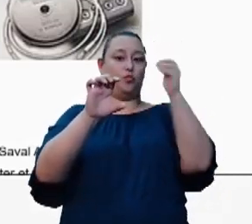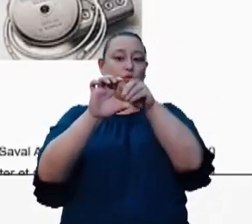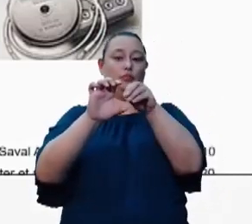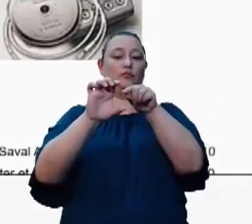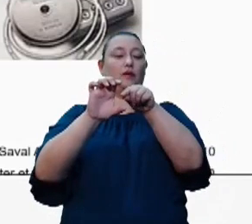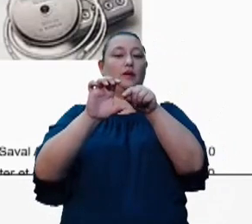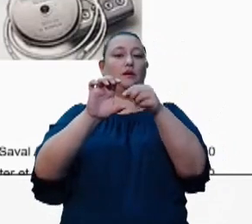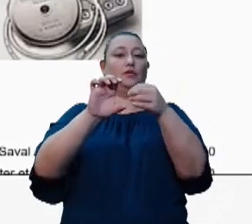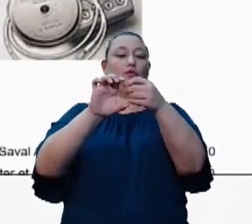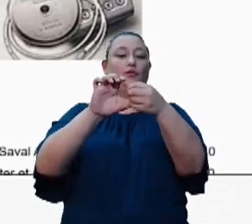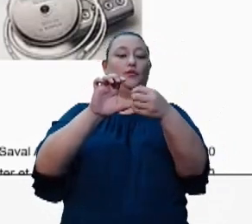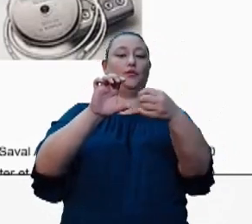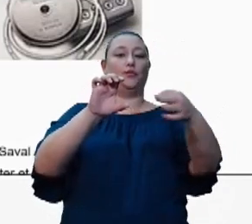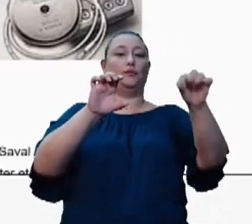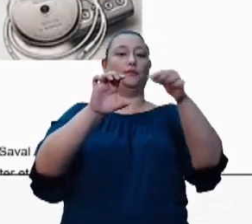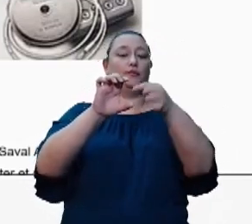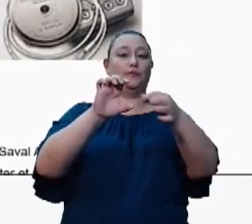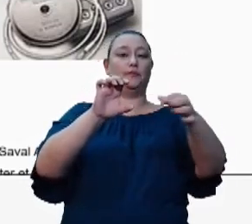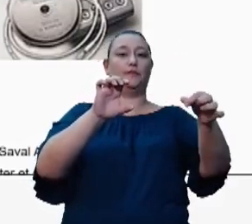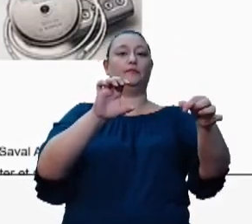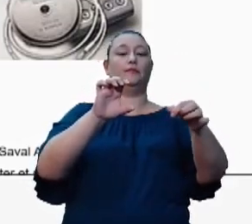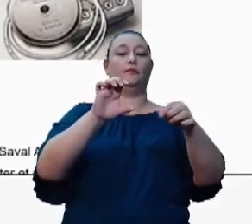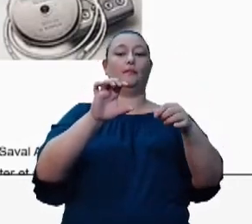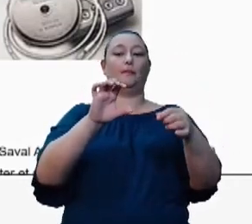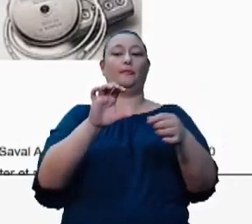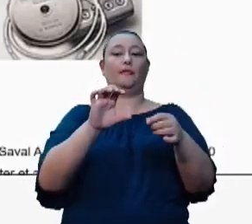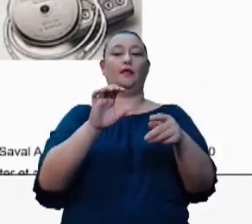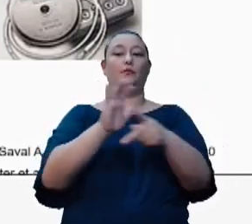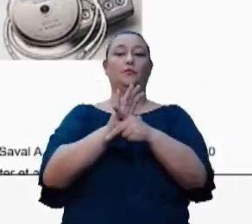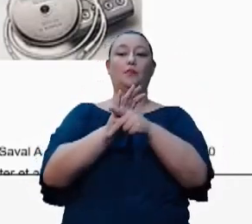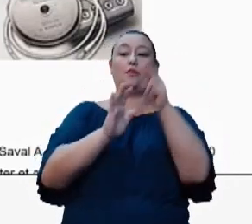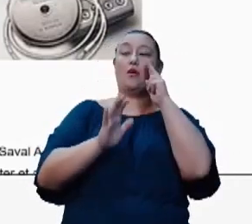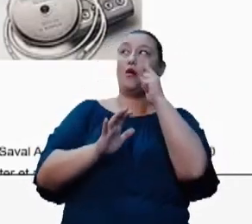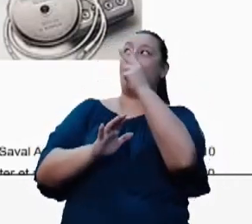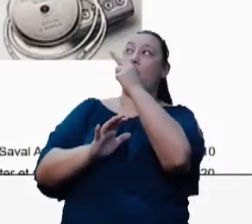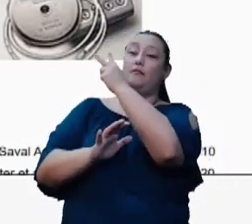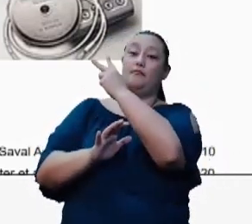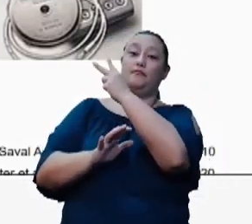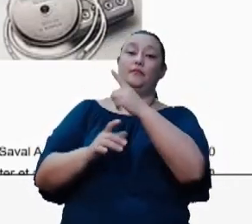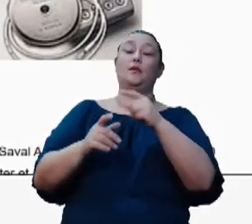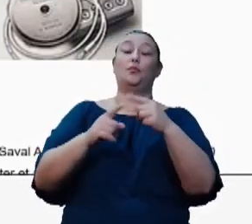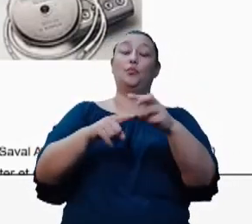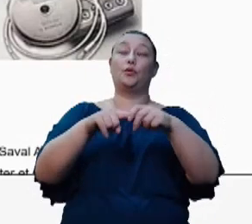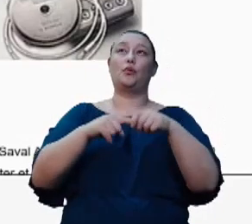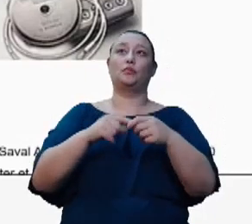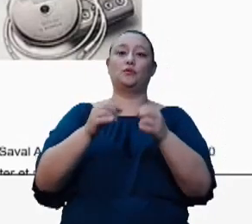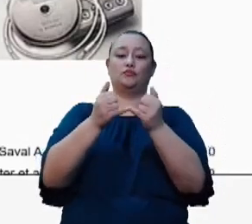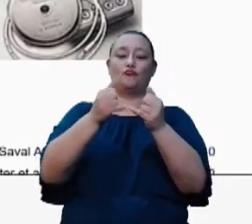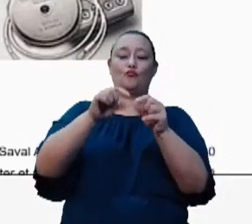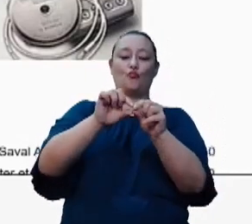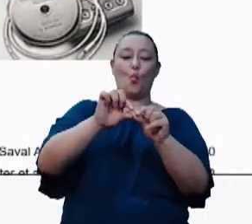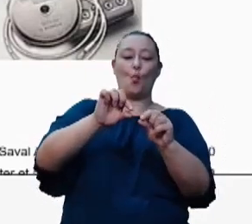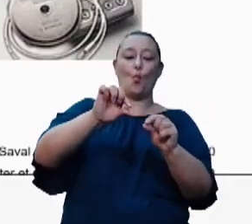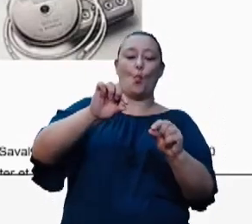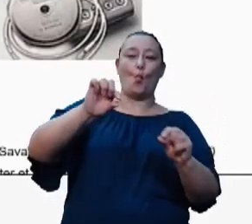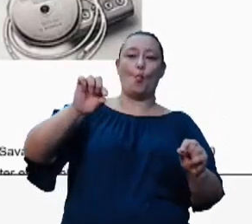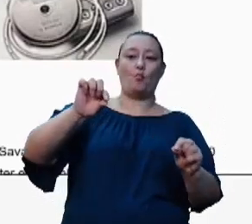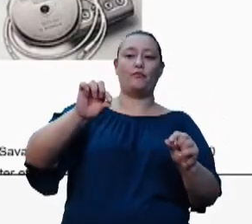A medicação passa da bomba até o espaço intratecal através de um catéter. Esse catéter é um